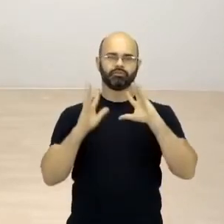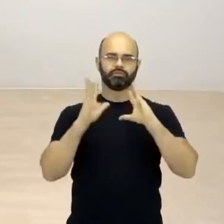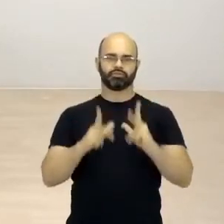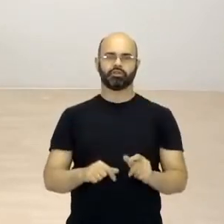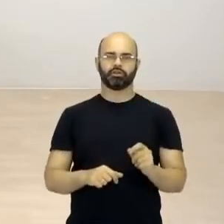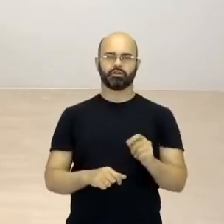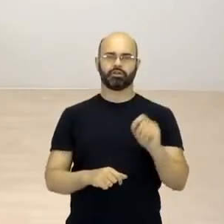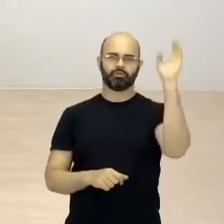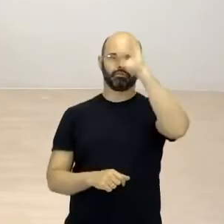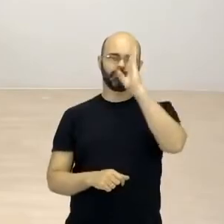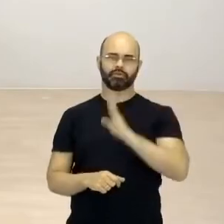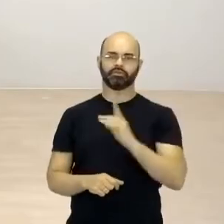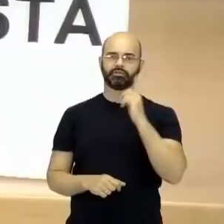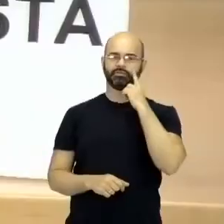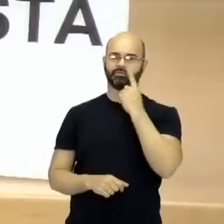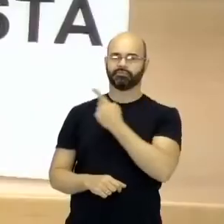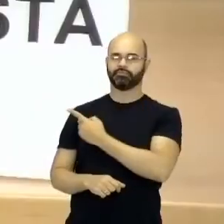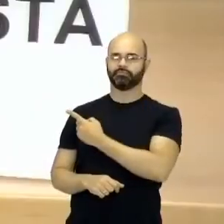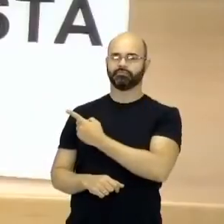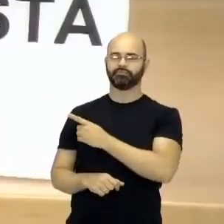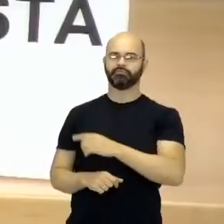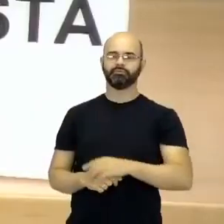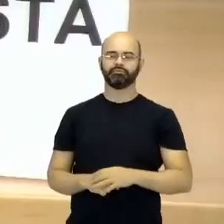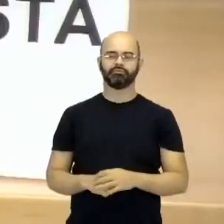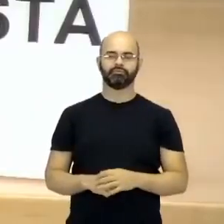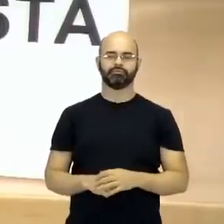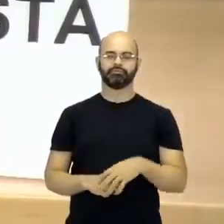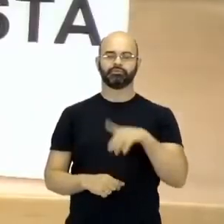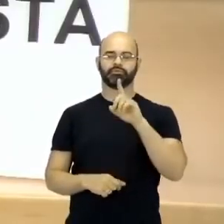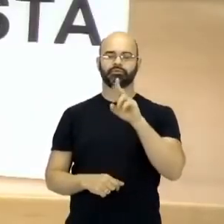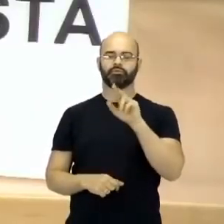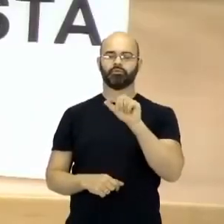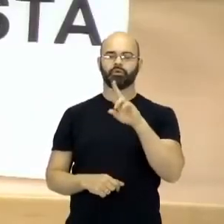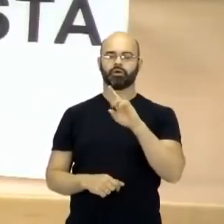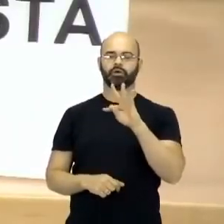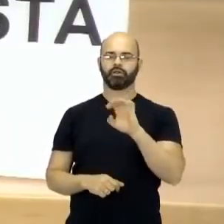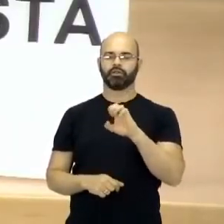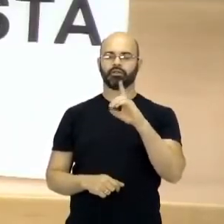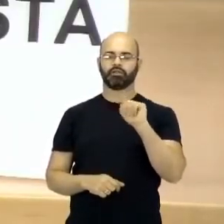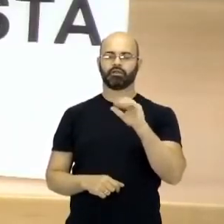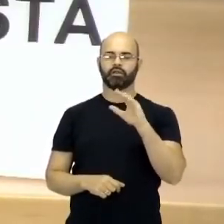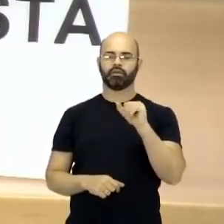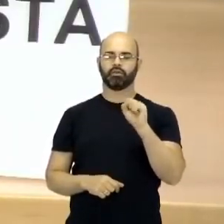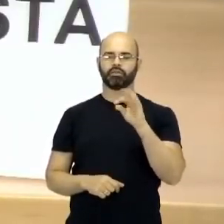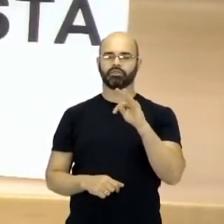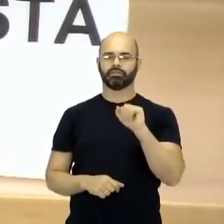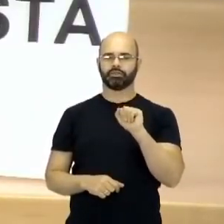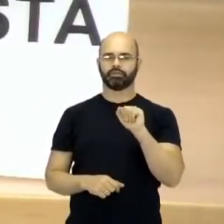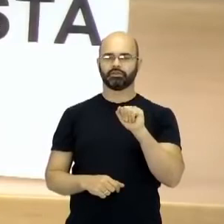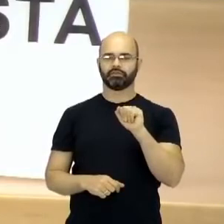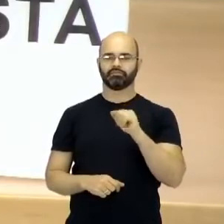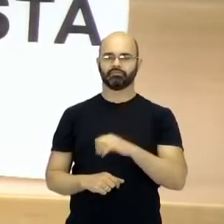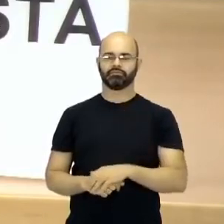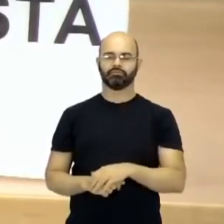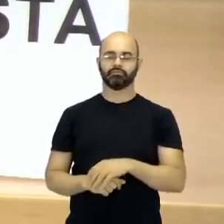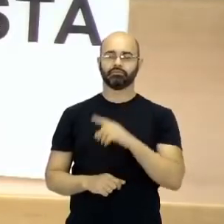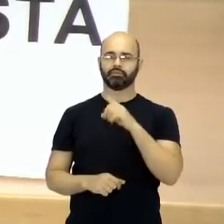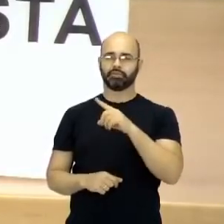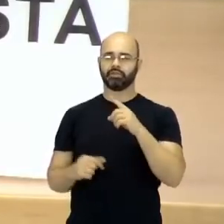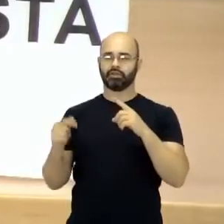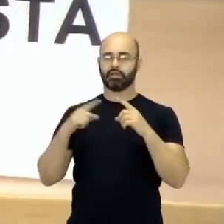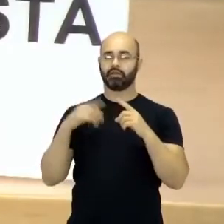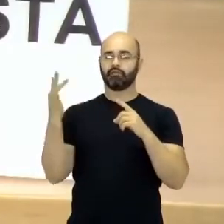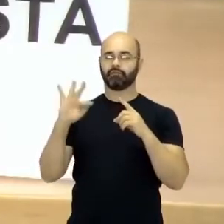Brasil, dá uma olhadinha aqui, vamos ver, foi o Duarte da Costa. O Duarte da Costa, ele teve que enfrentar